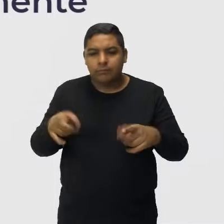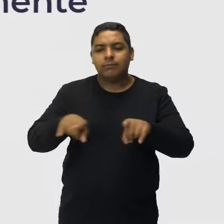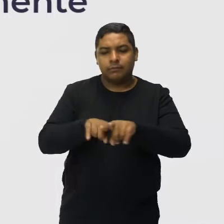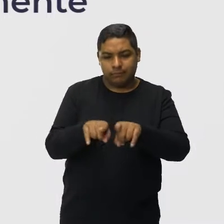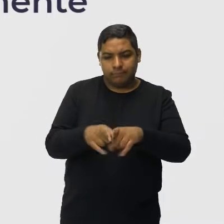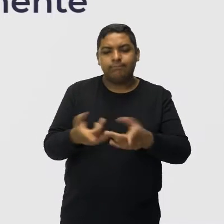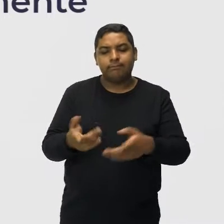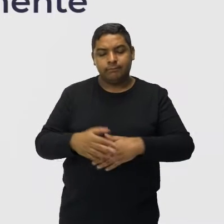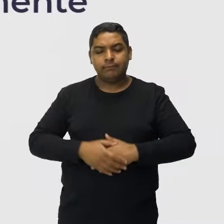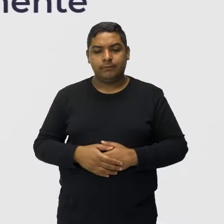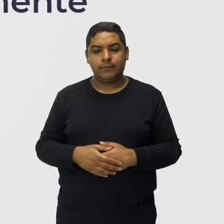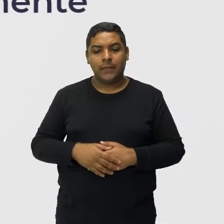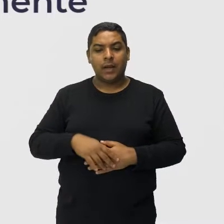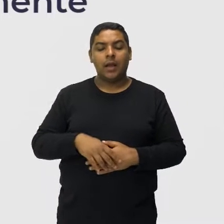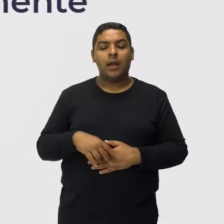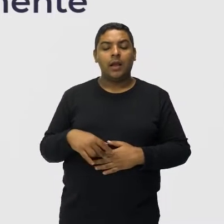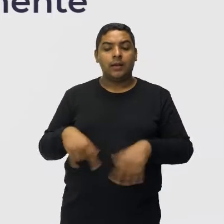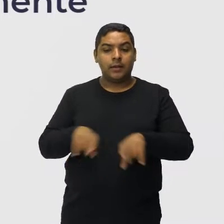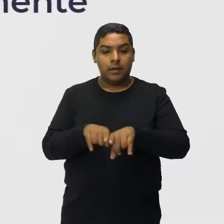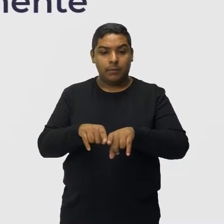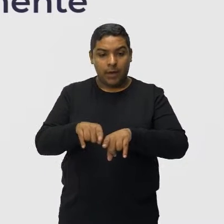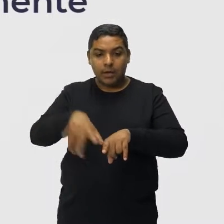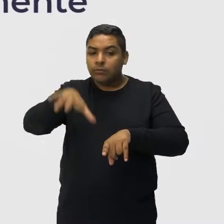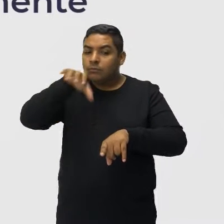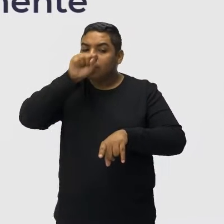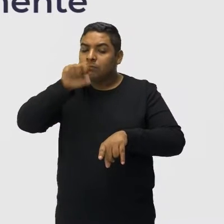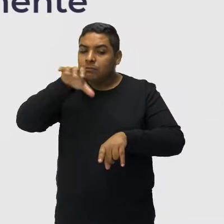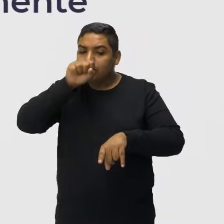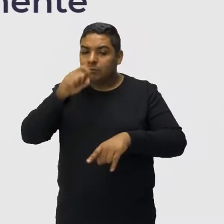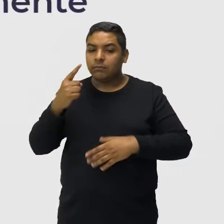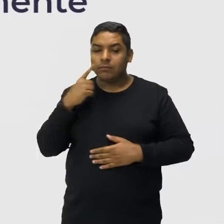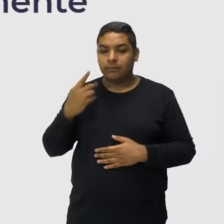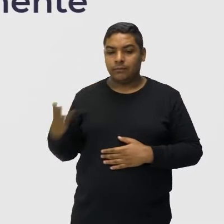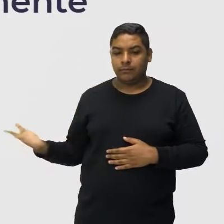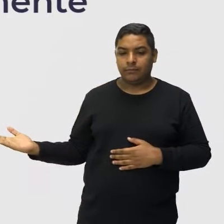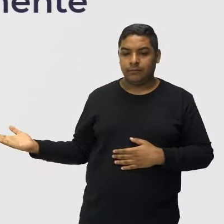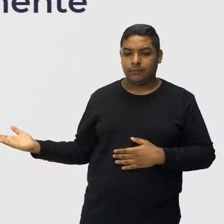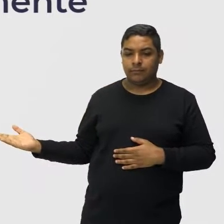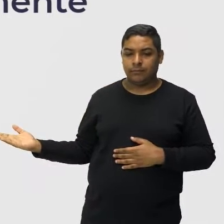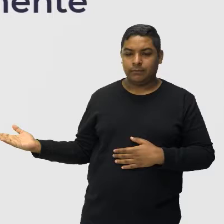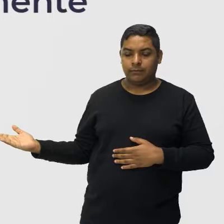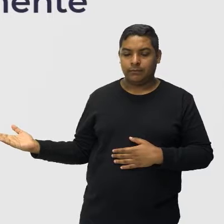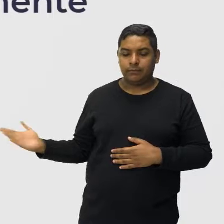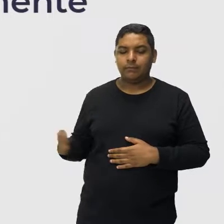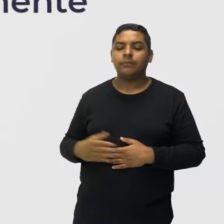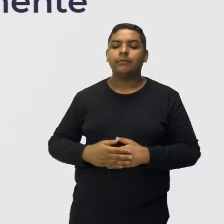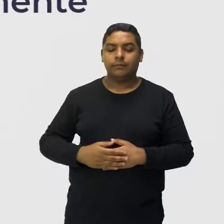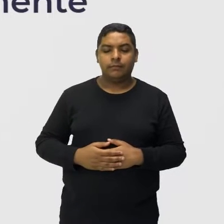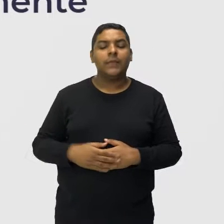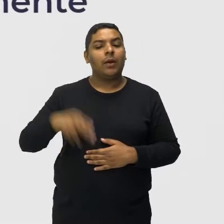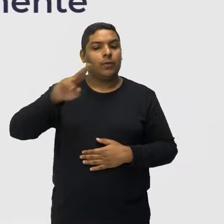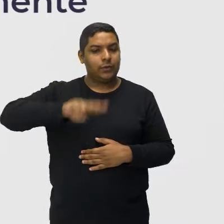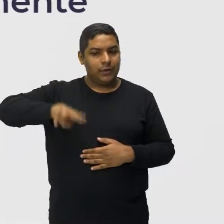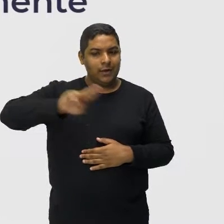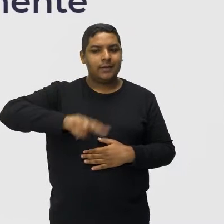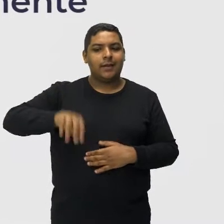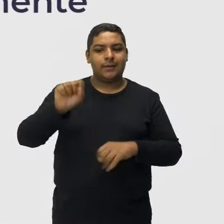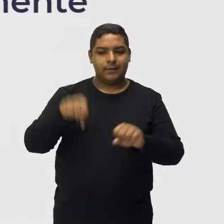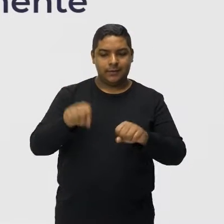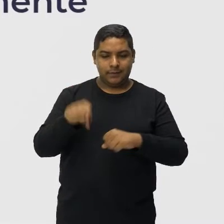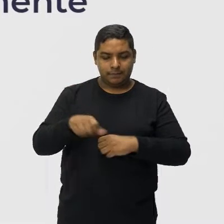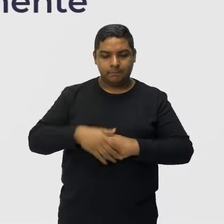de amêndoa, cereja, jasmim e morango, tá? Ela é utilizada aí